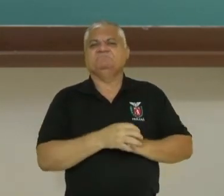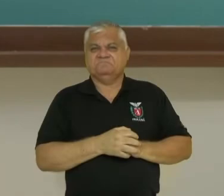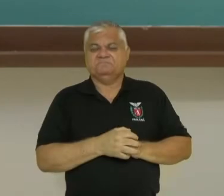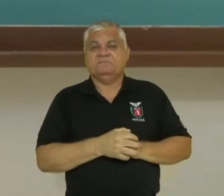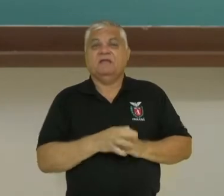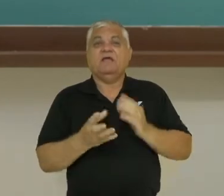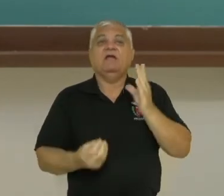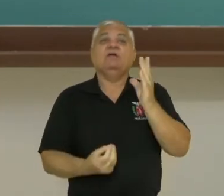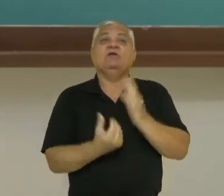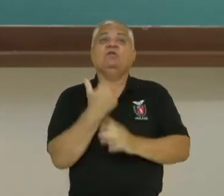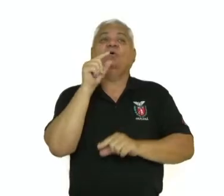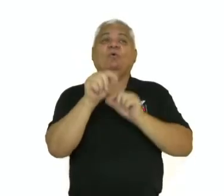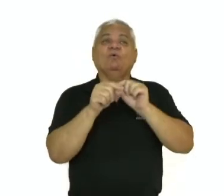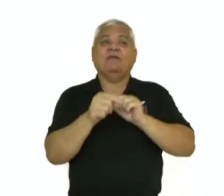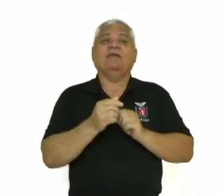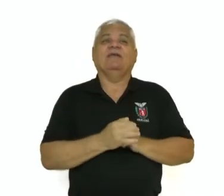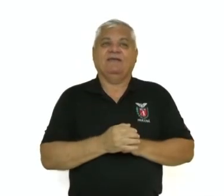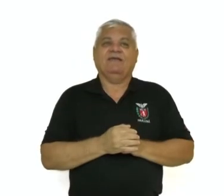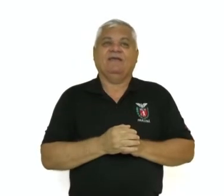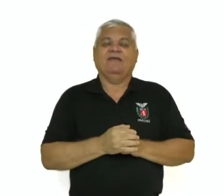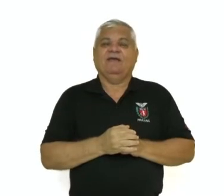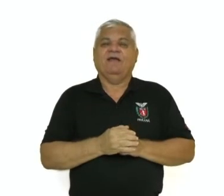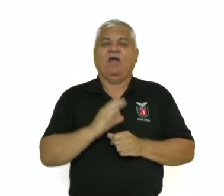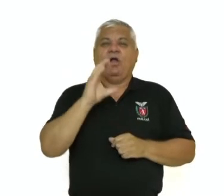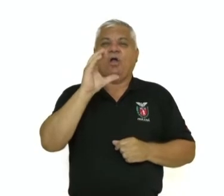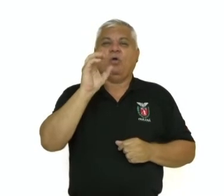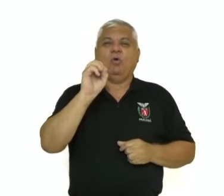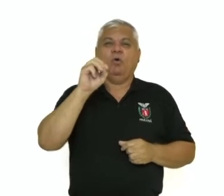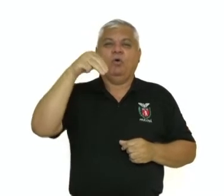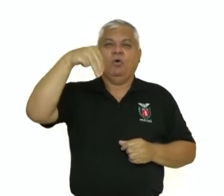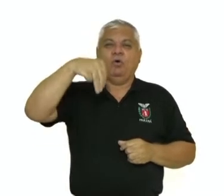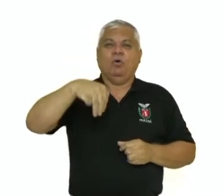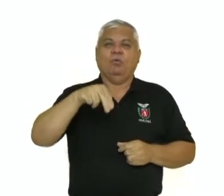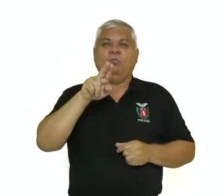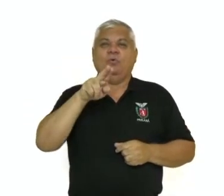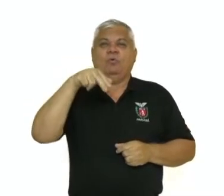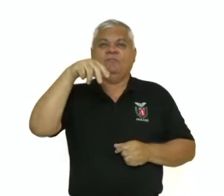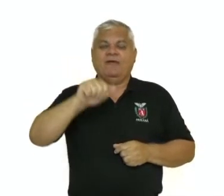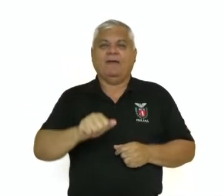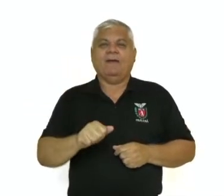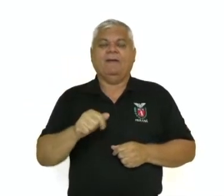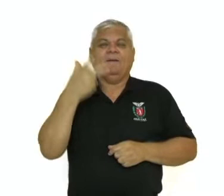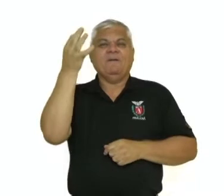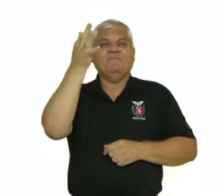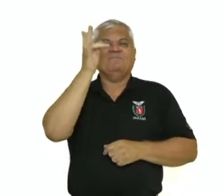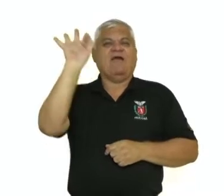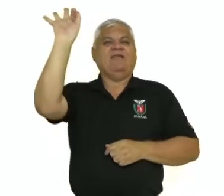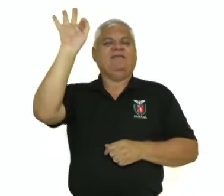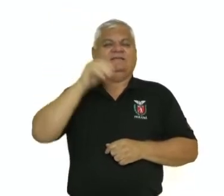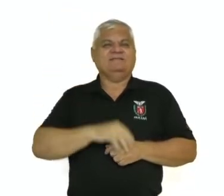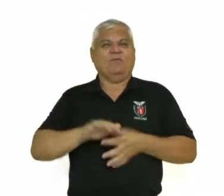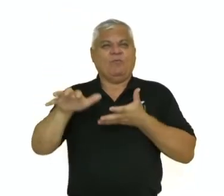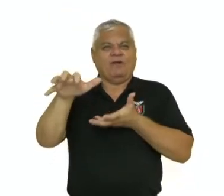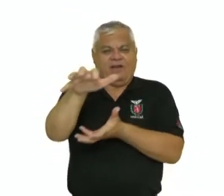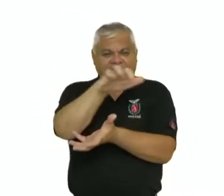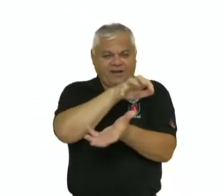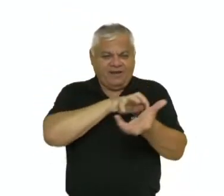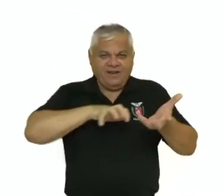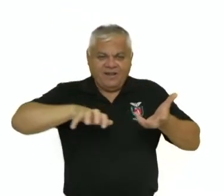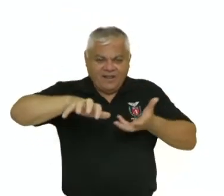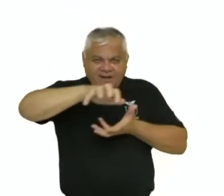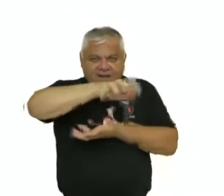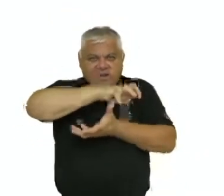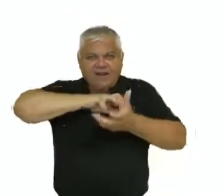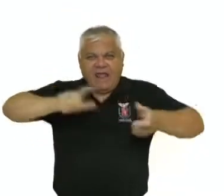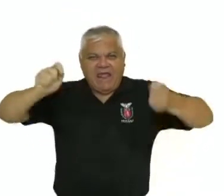de Paris. Nessa imagem nós vemos ali, a ideia de uma greve que levou à criação da Comuna de